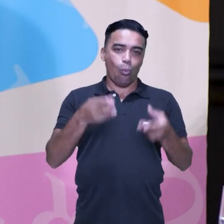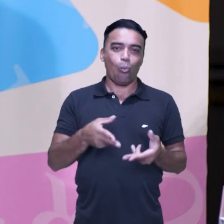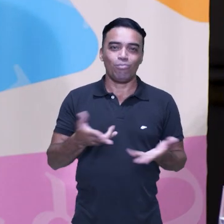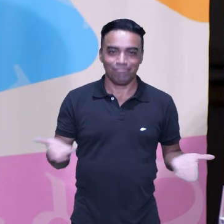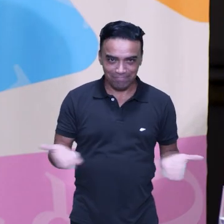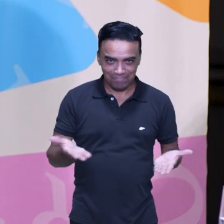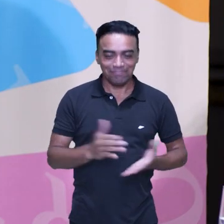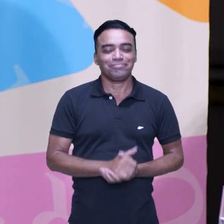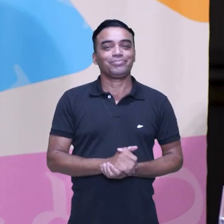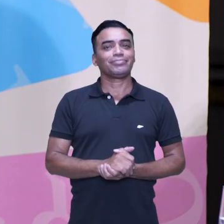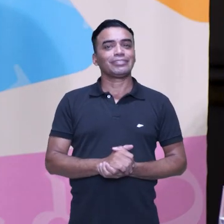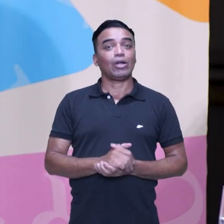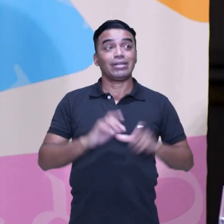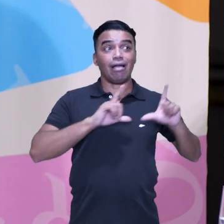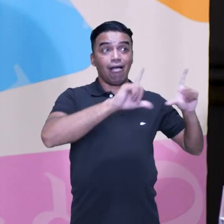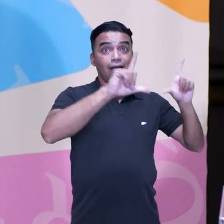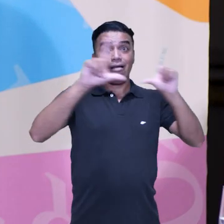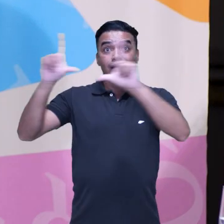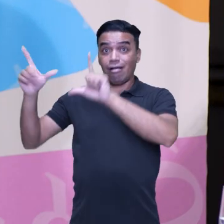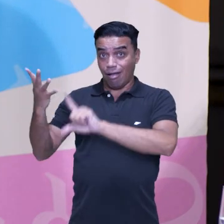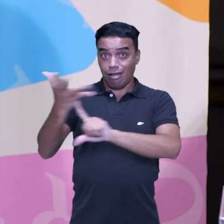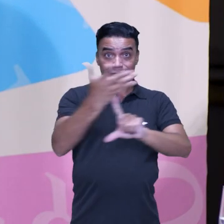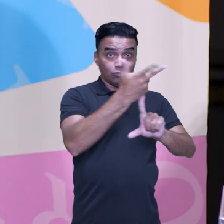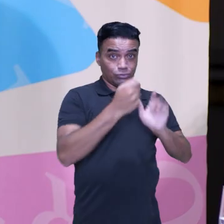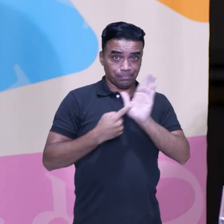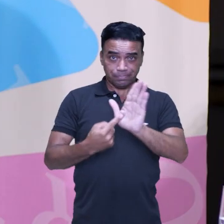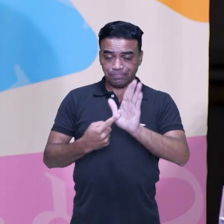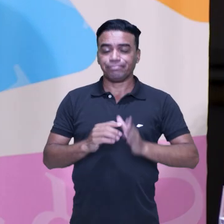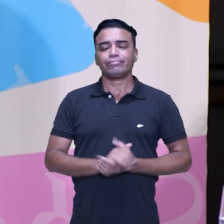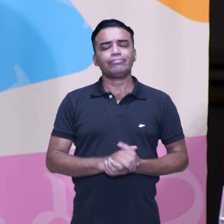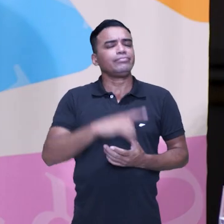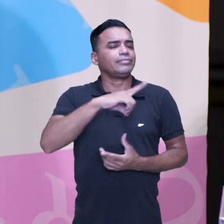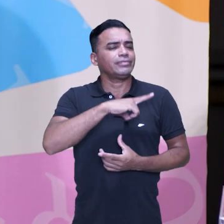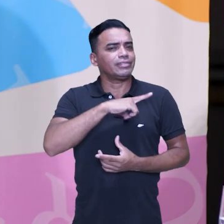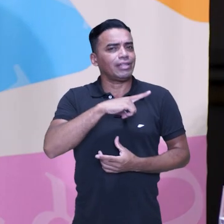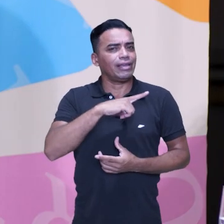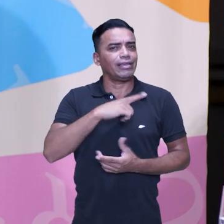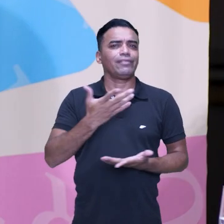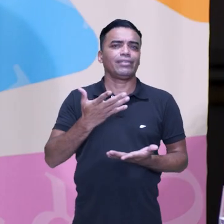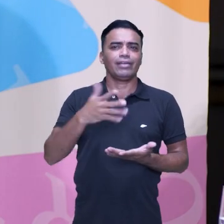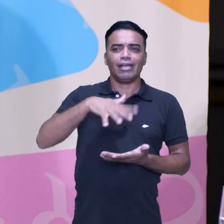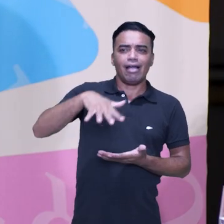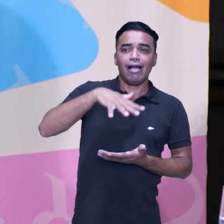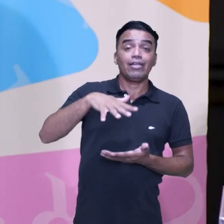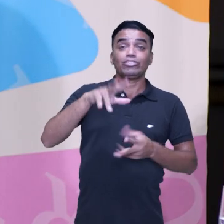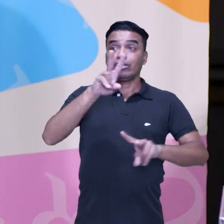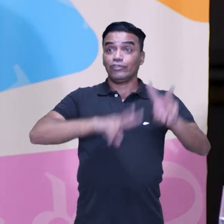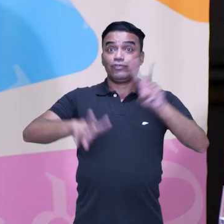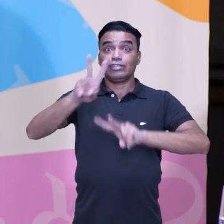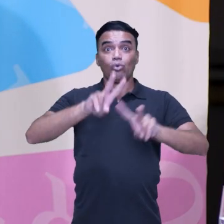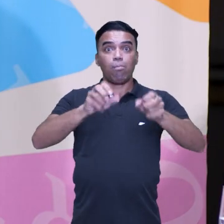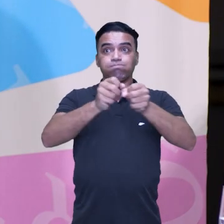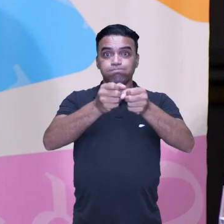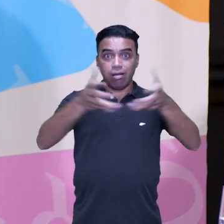E essa exposição, ela teve como esse viés de dar essa visibilidade, e